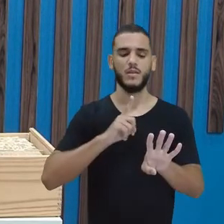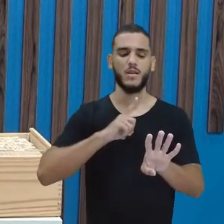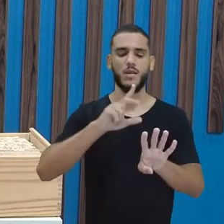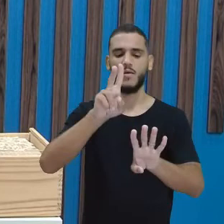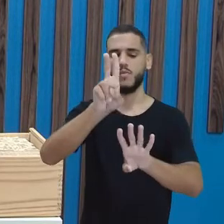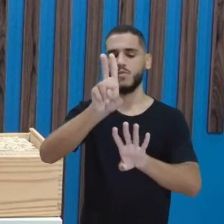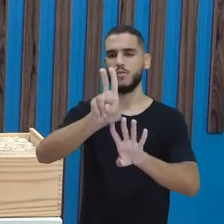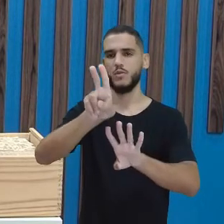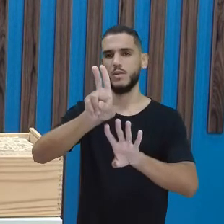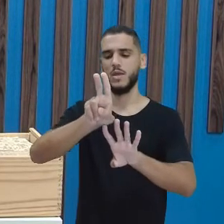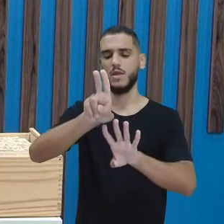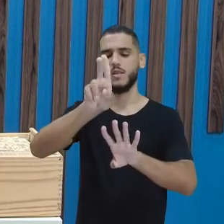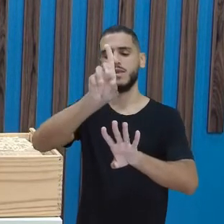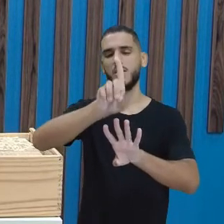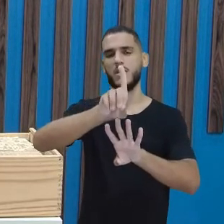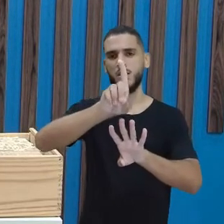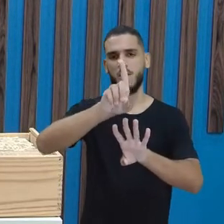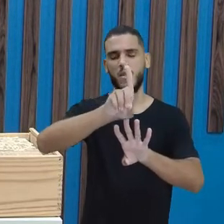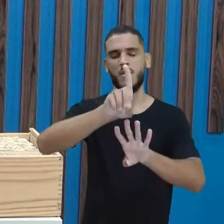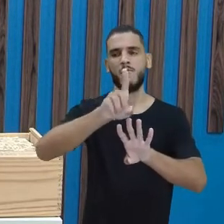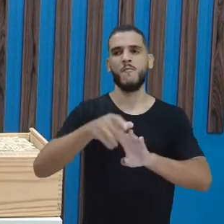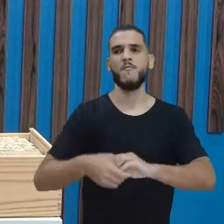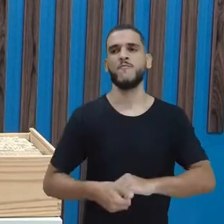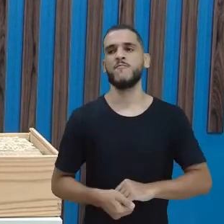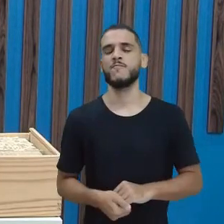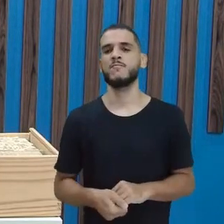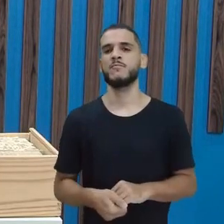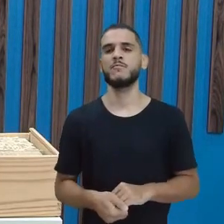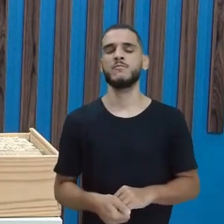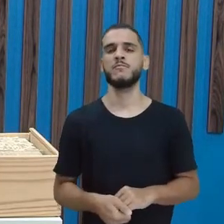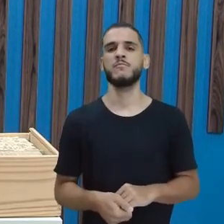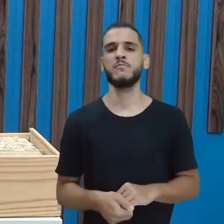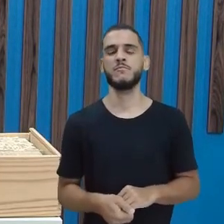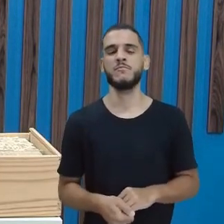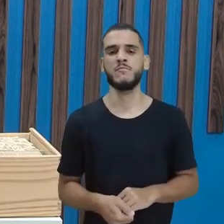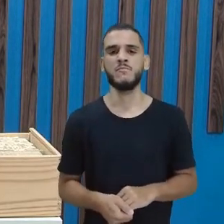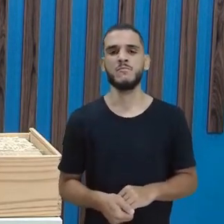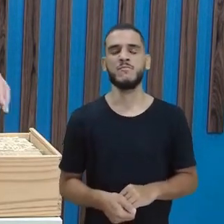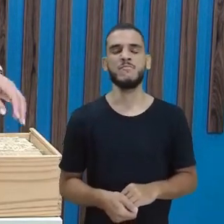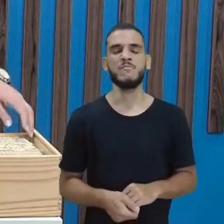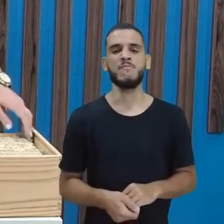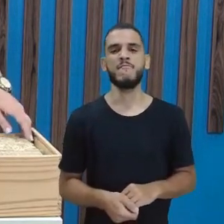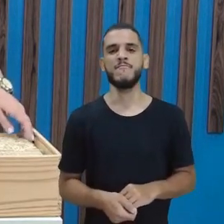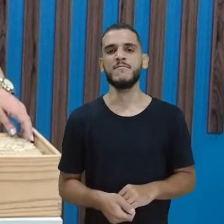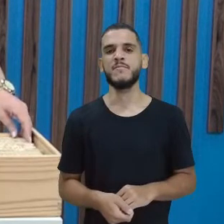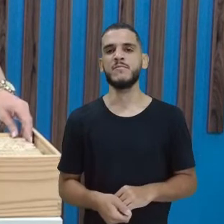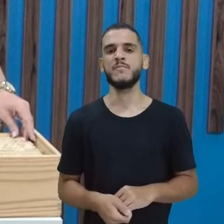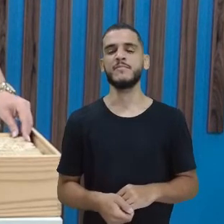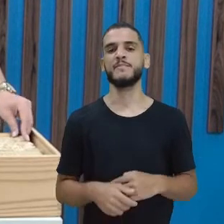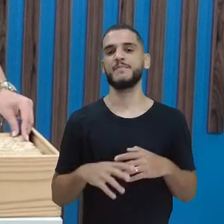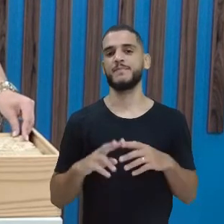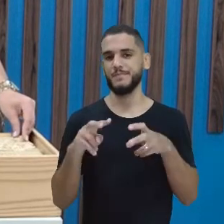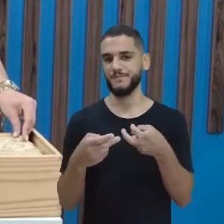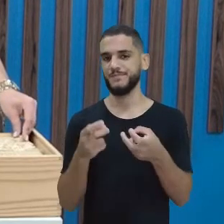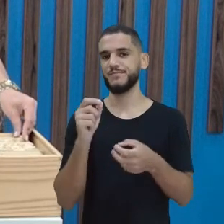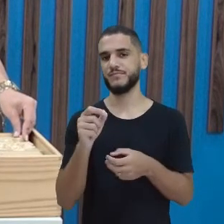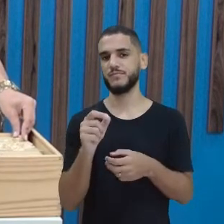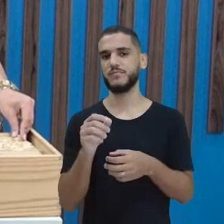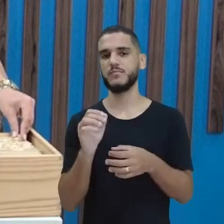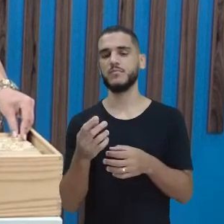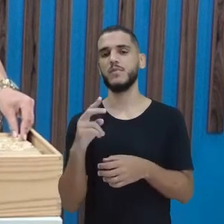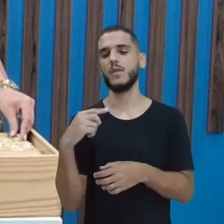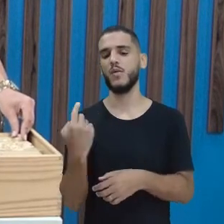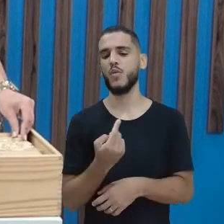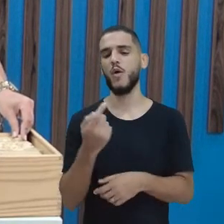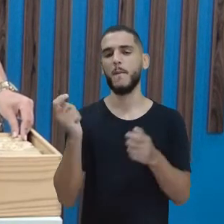para frente e temos as dezenas, tá certo, crianças? Aí nós vimos o quê? Que a gente pode observar a